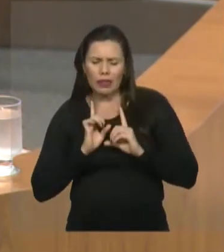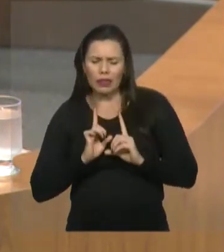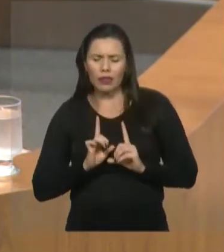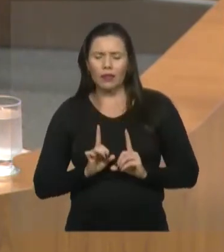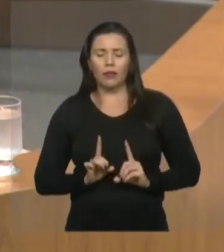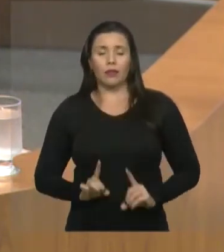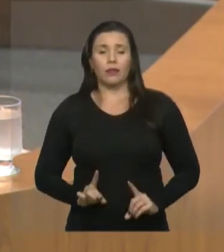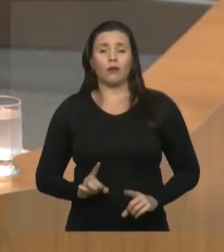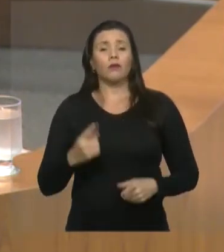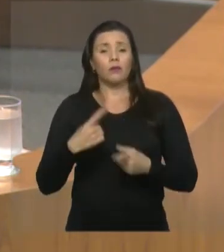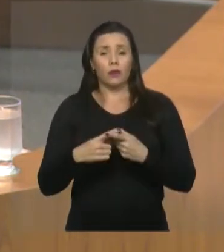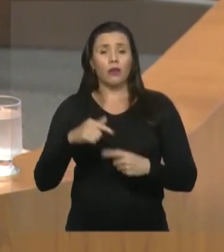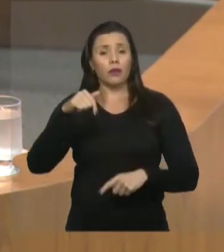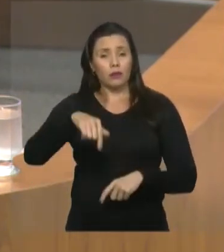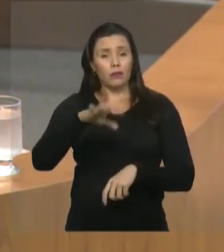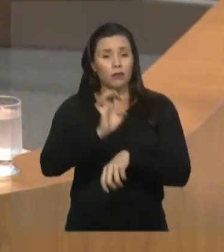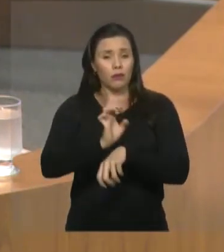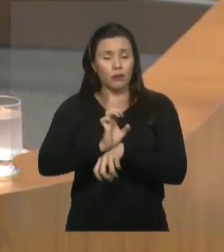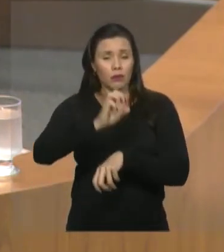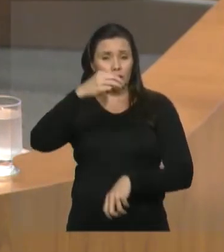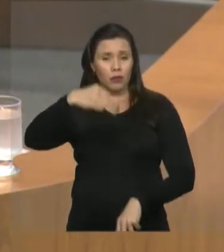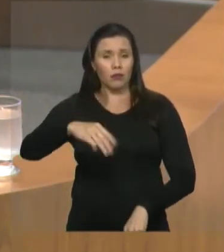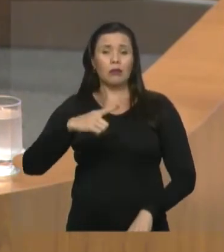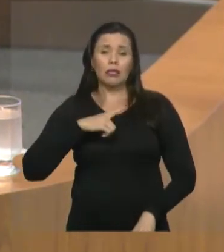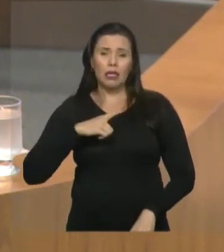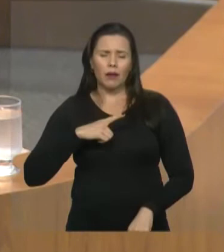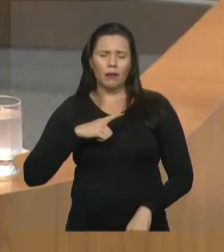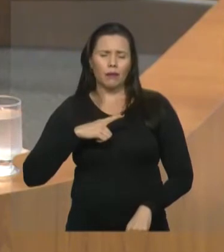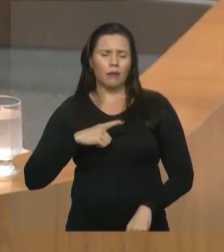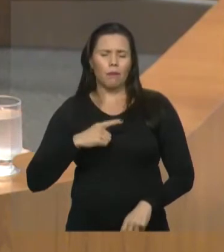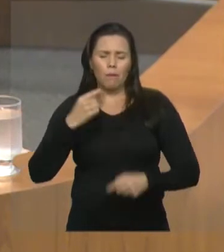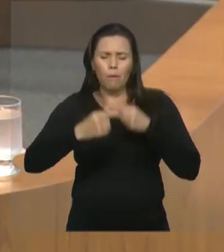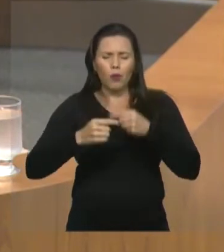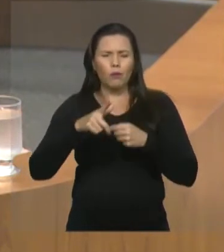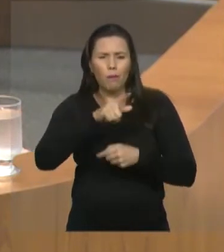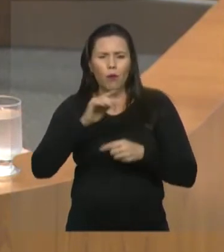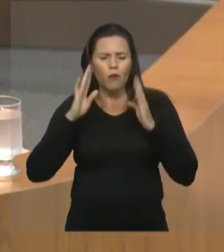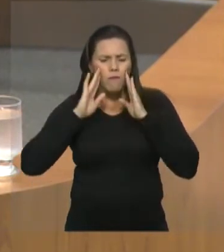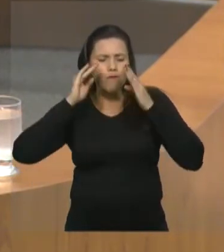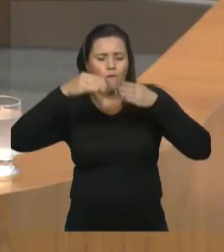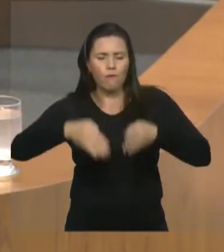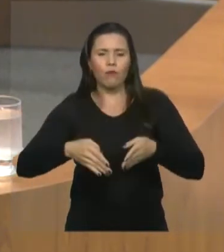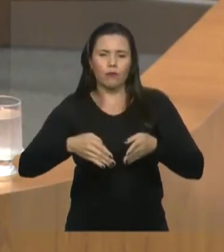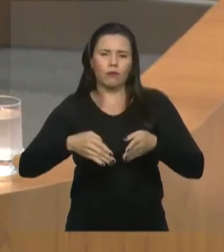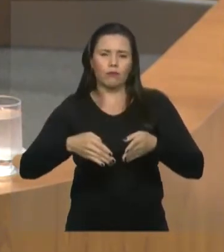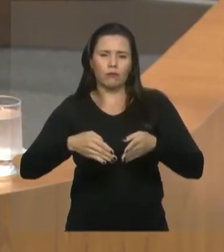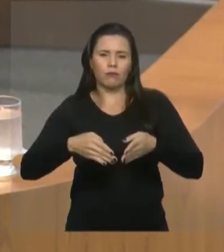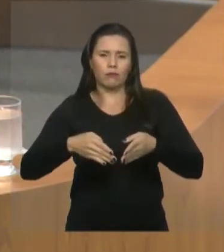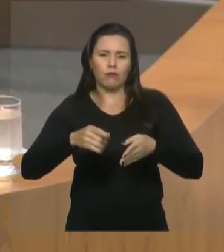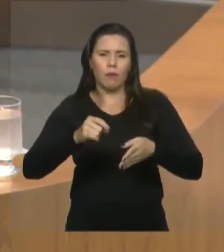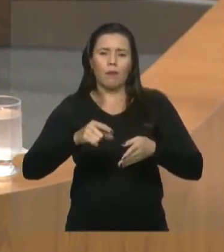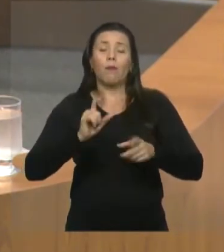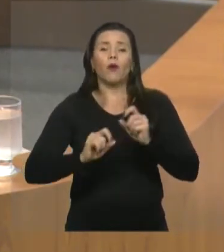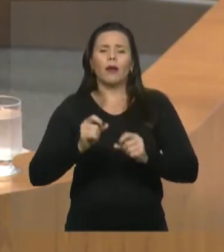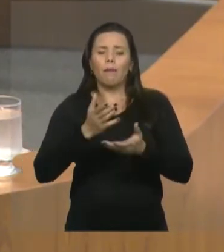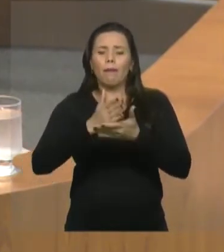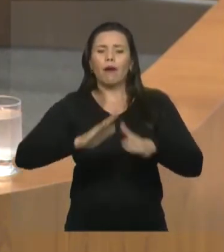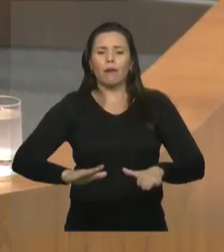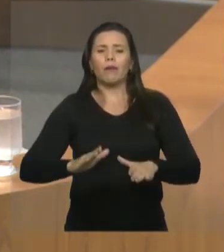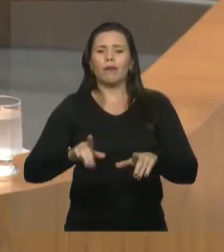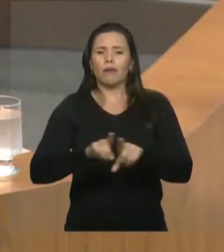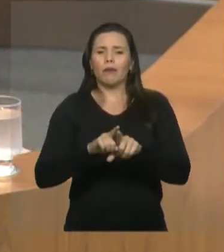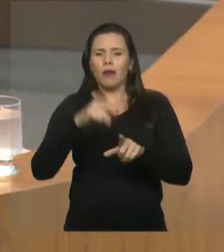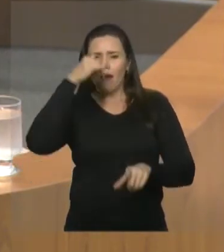ter projetos de políticas públicas voltadas a esse mal do século, nós temos também ações